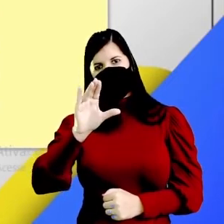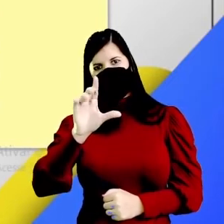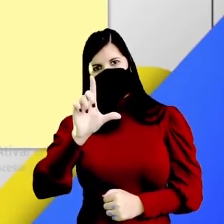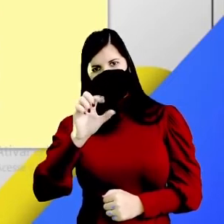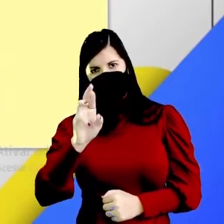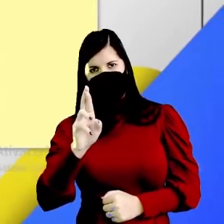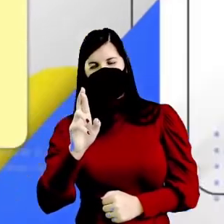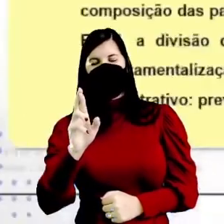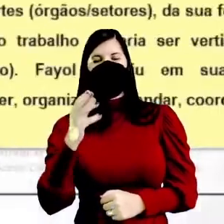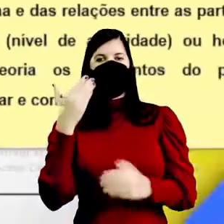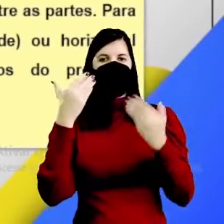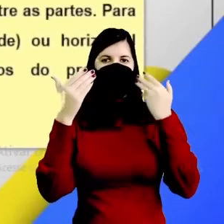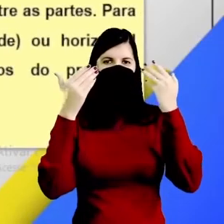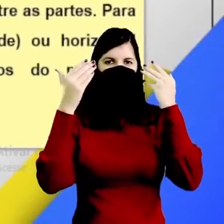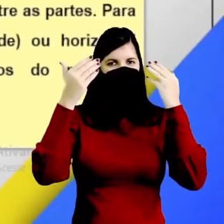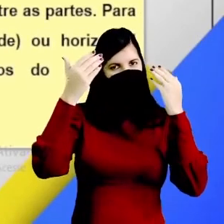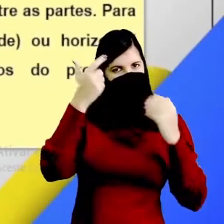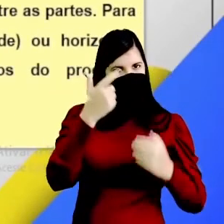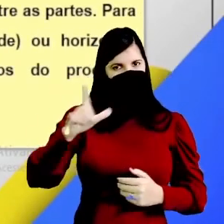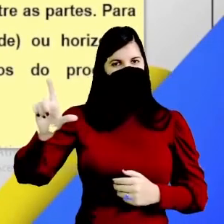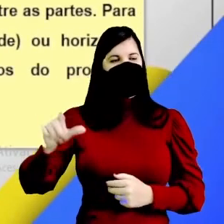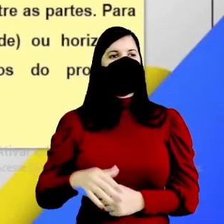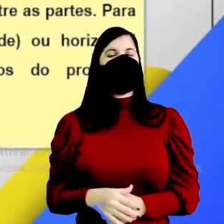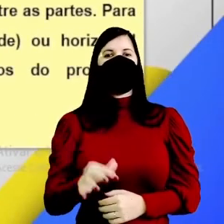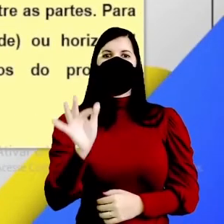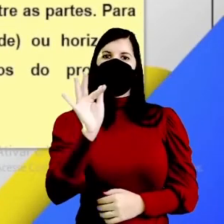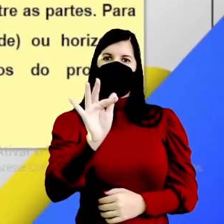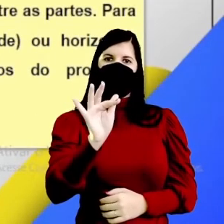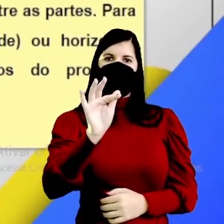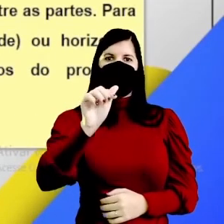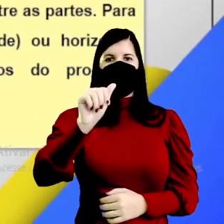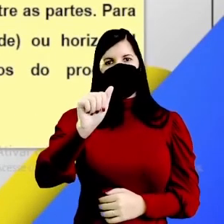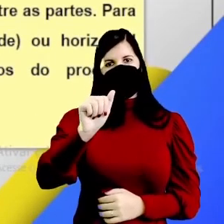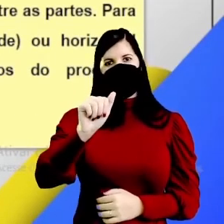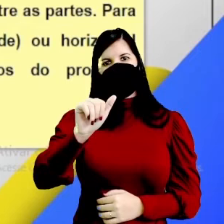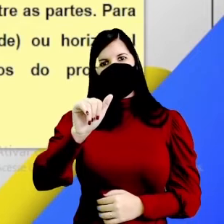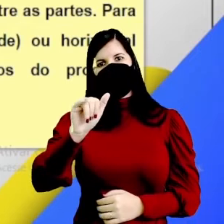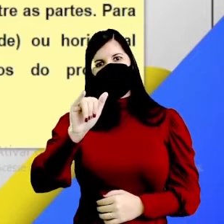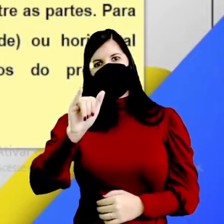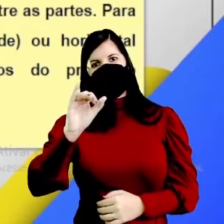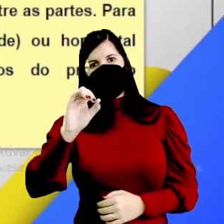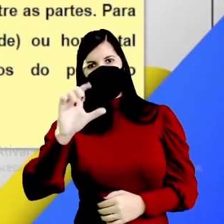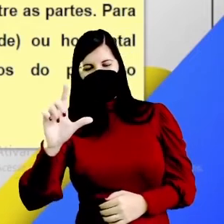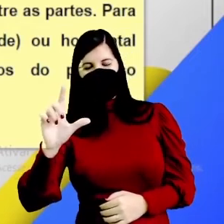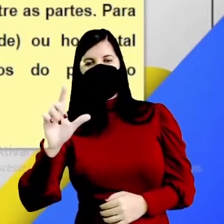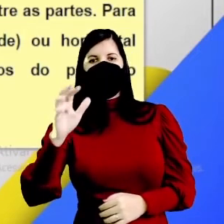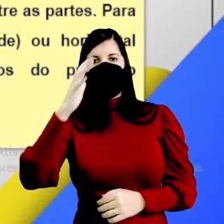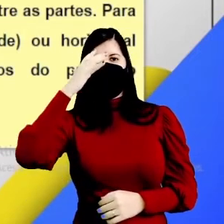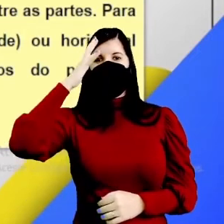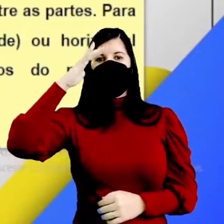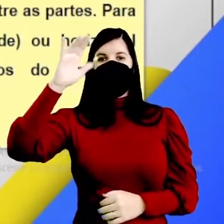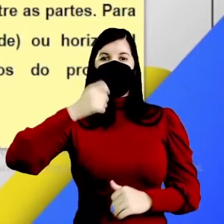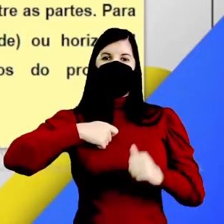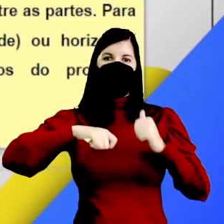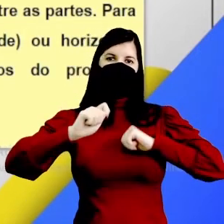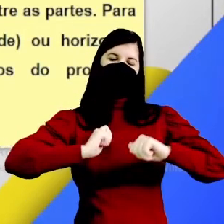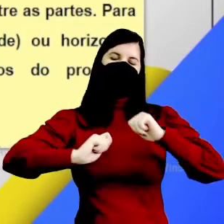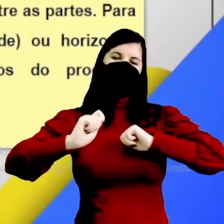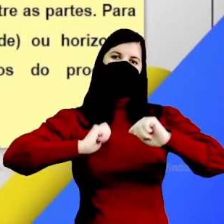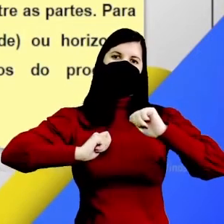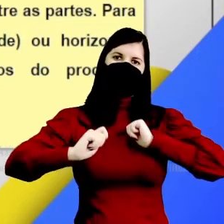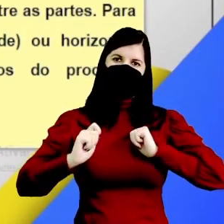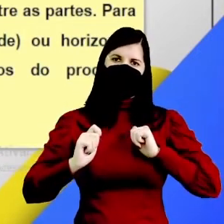pouquinho diferente. Vem comigo. O Henry Fayol, ele já vem com a teoria administrativa.